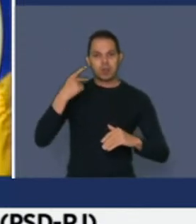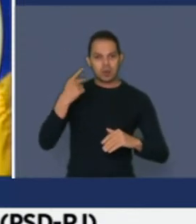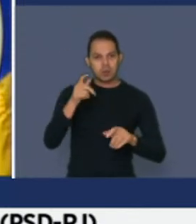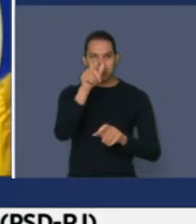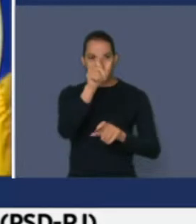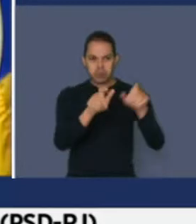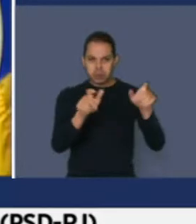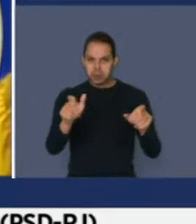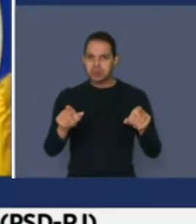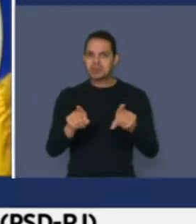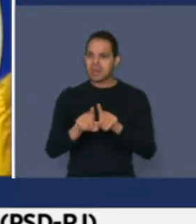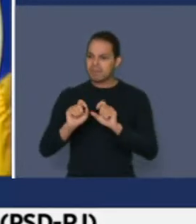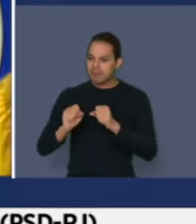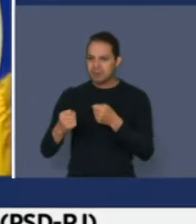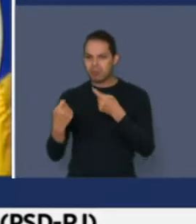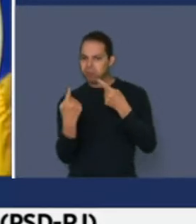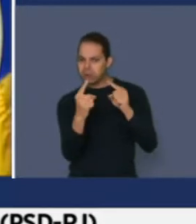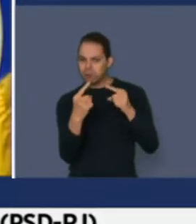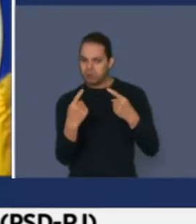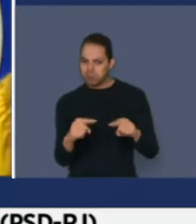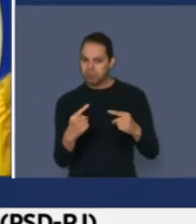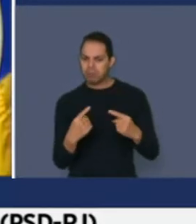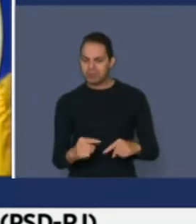e as nossas honras.